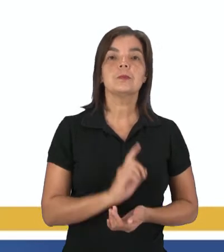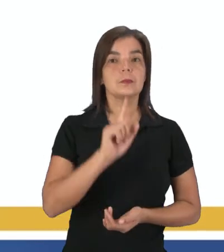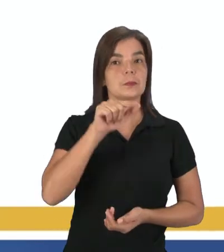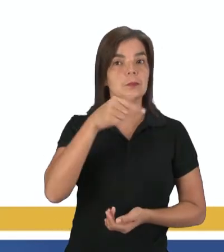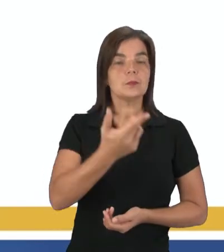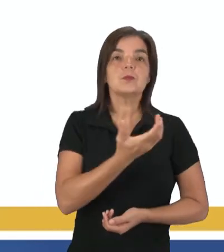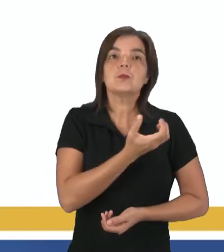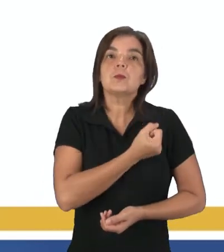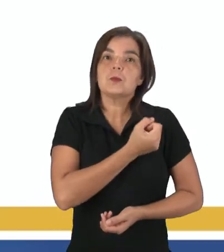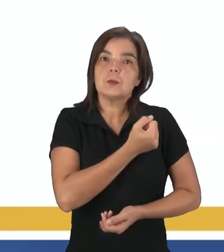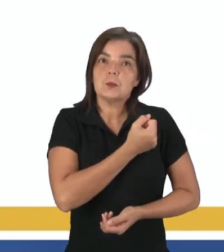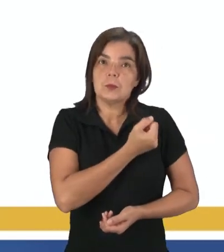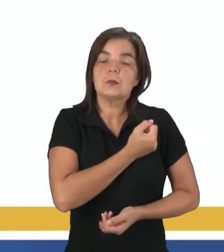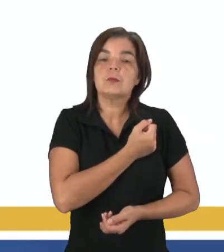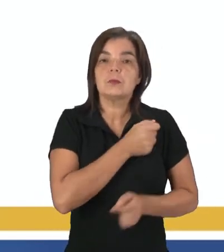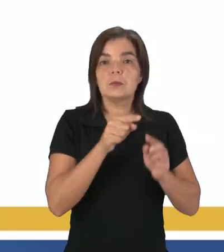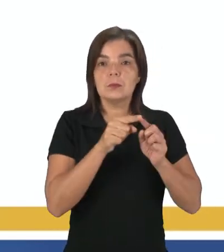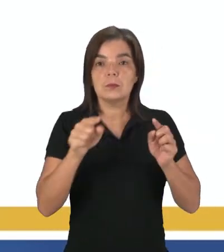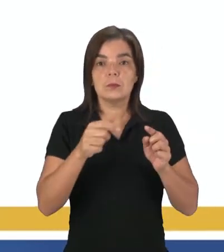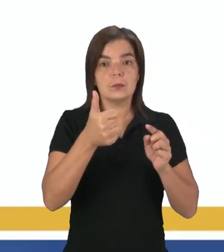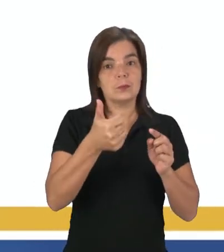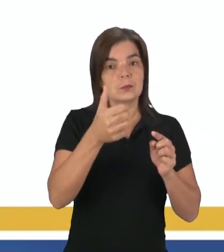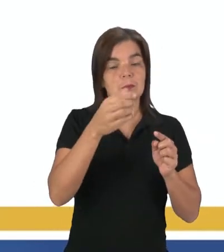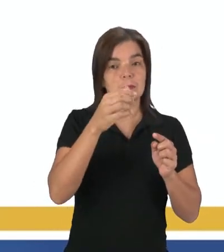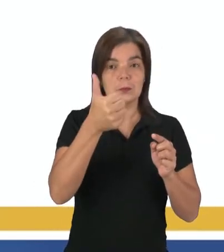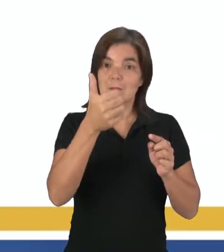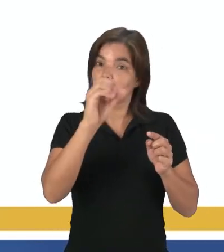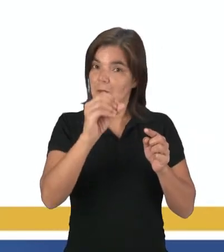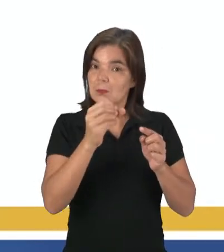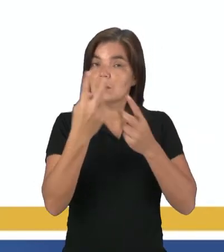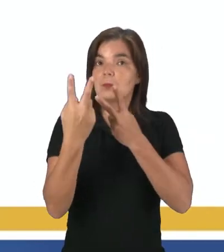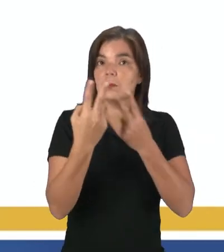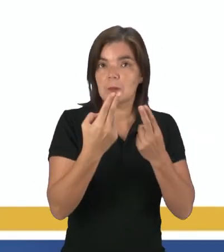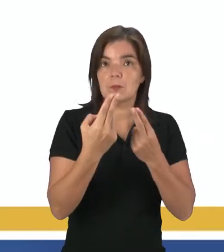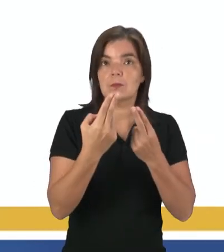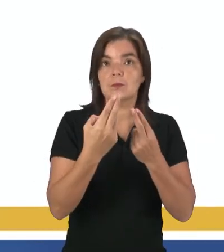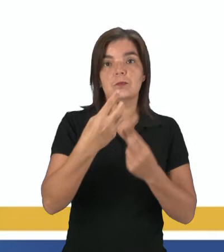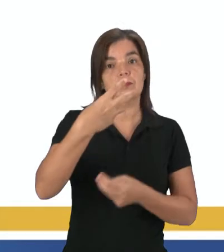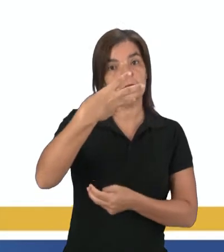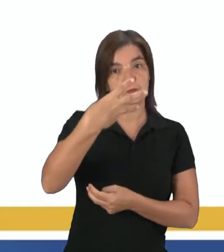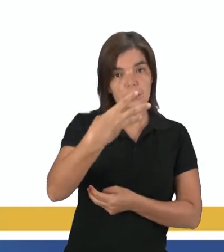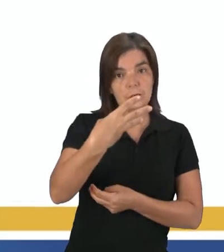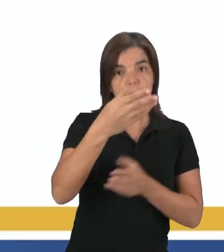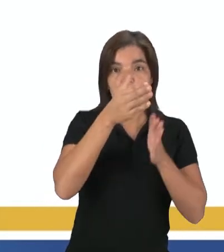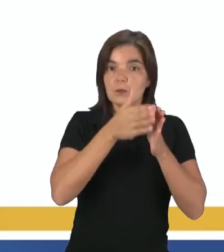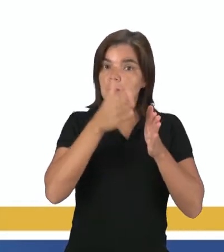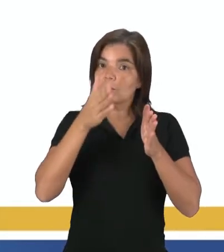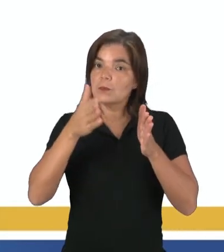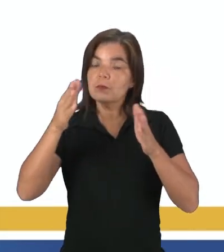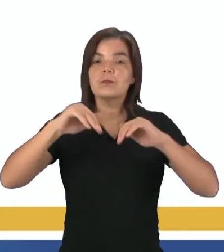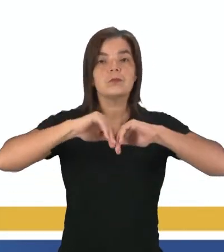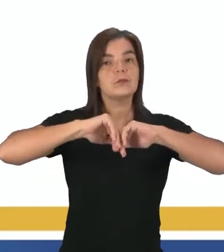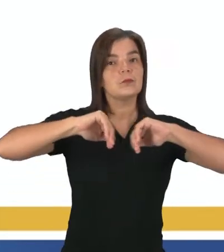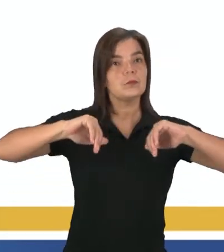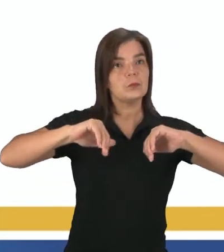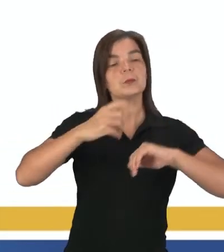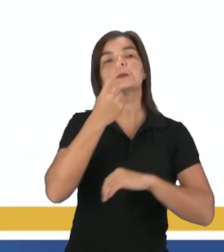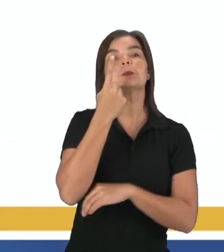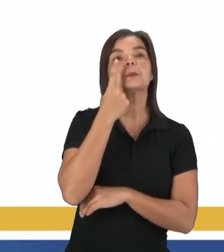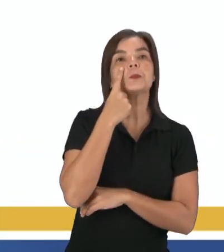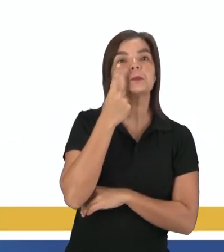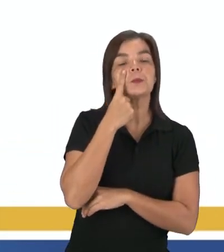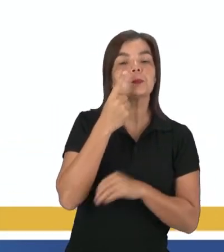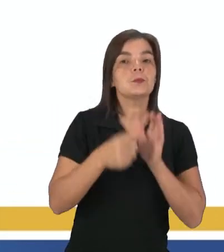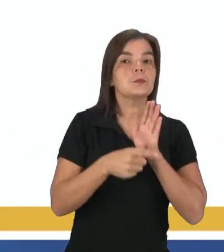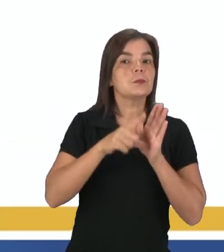A próxima unidade ela é dividida em 10 partes iguais e 3 dessas divisões são separadas. Observe que na